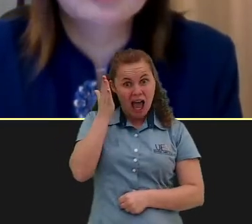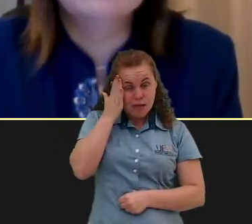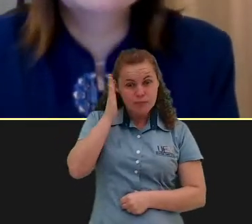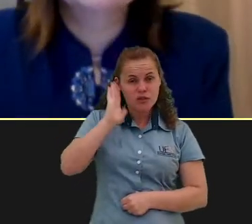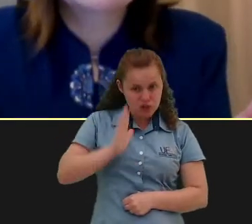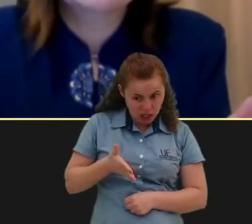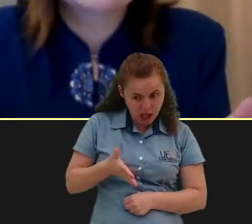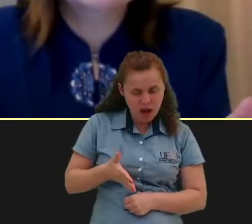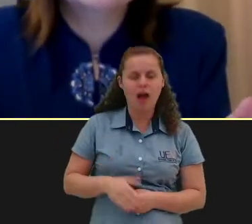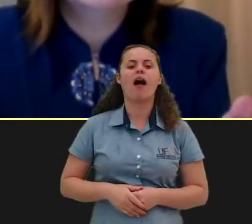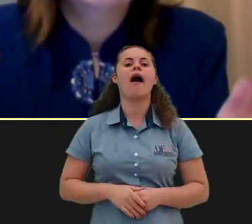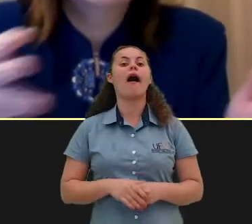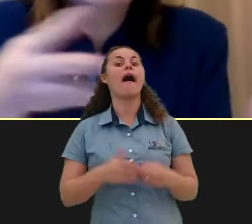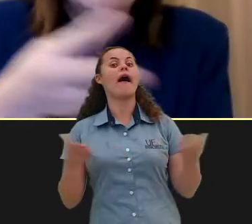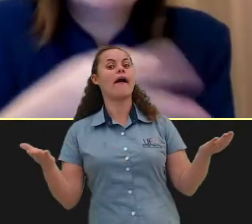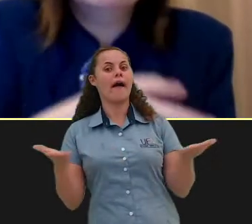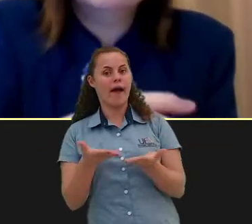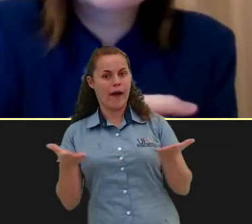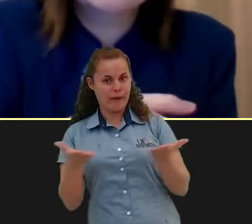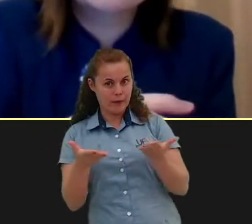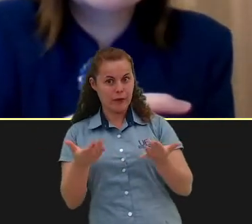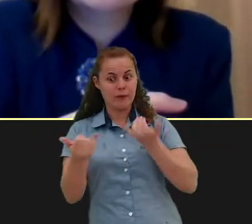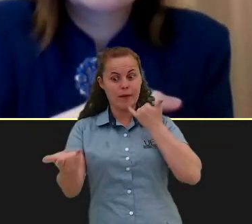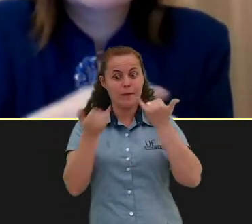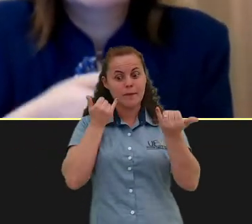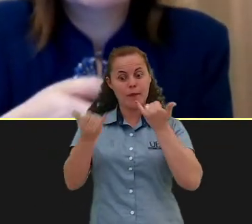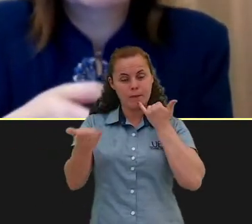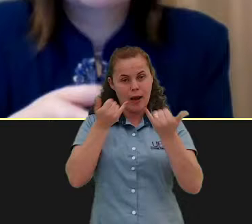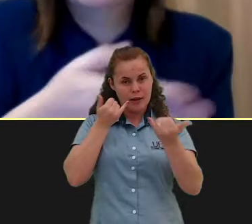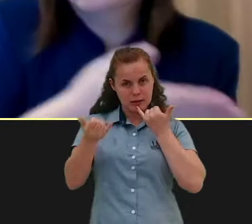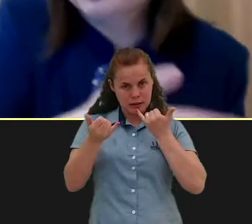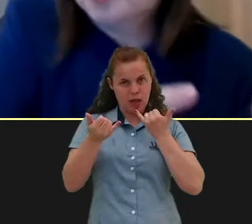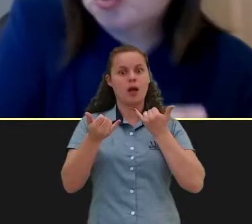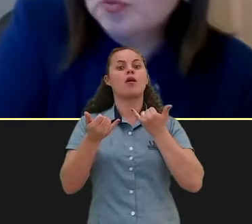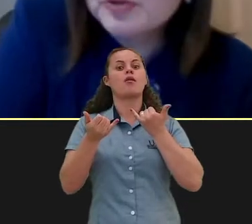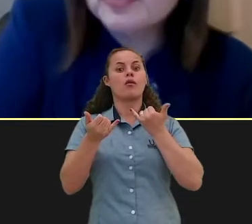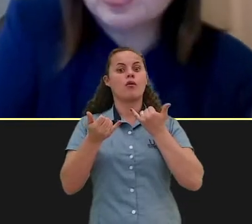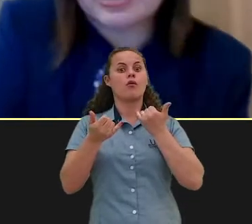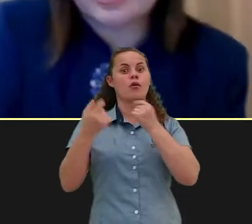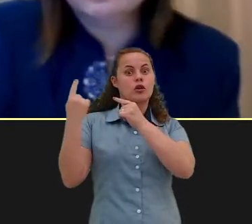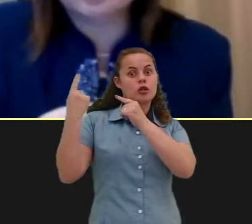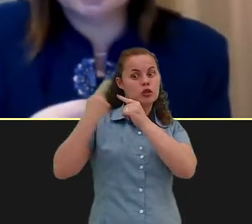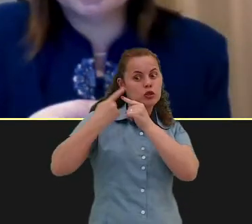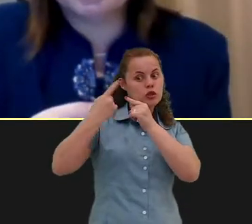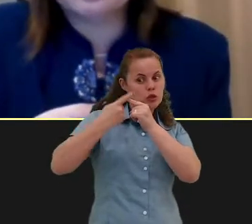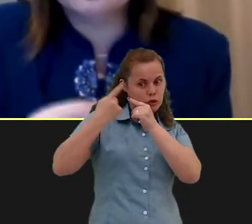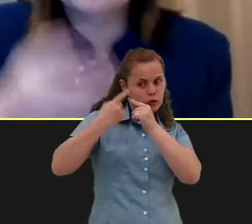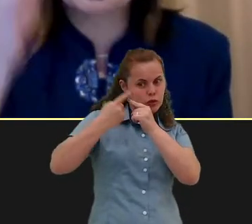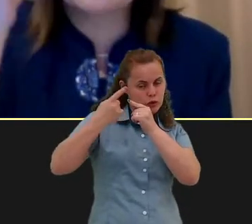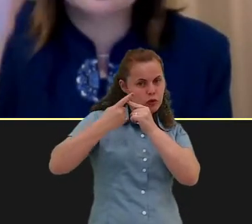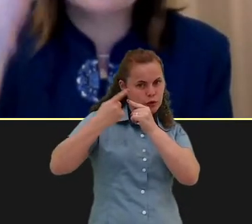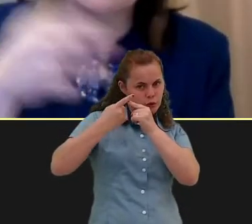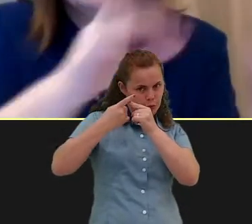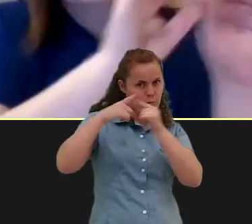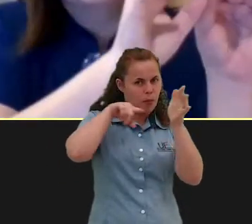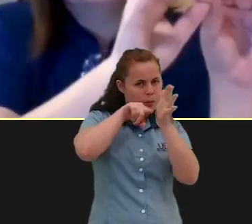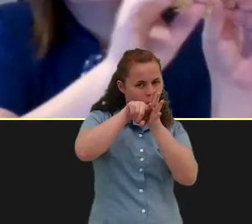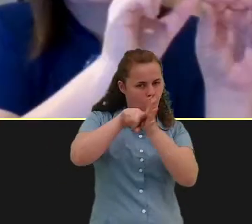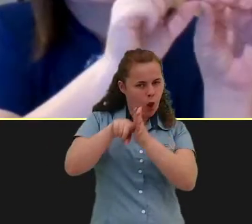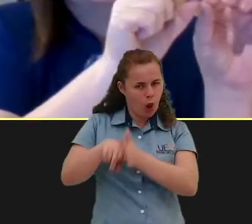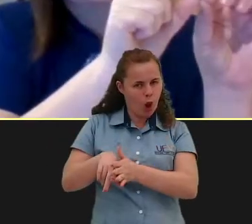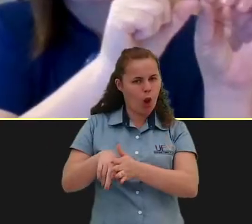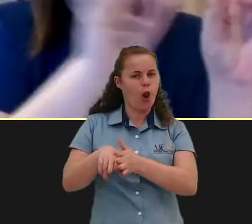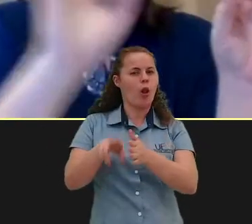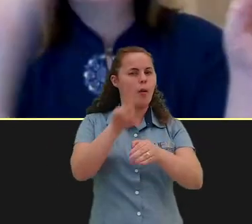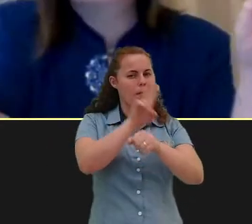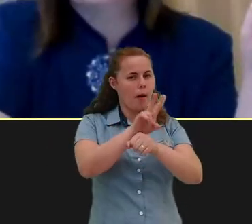procurando, vocês vão saber se os dados de vocês são do tipo supervisionado, que a gente diz, que já tem lá, por